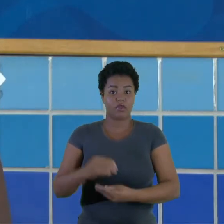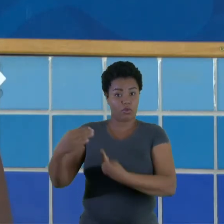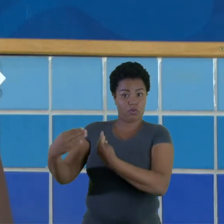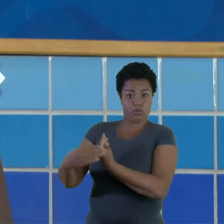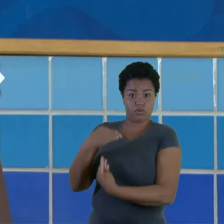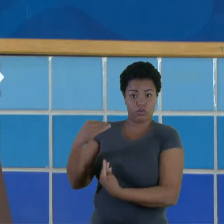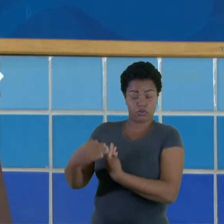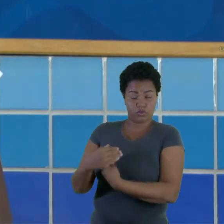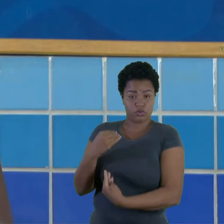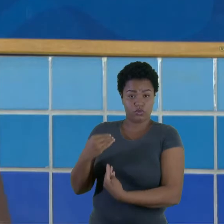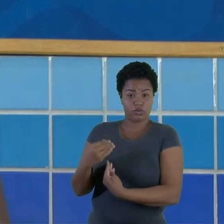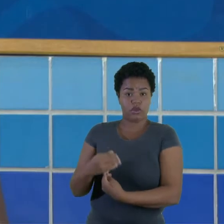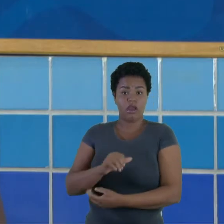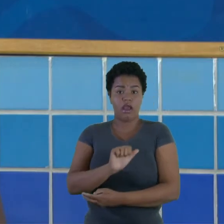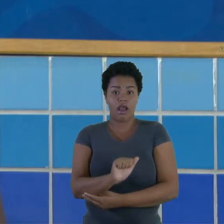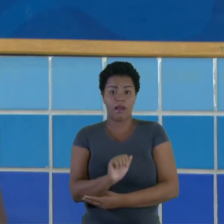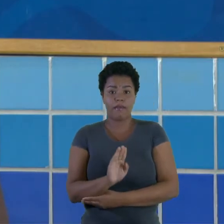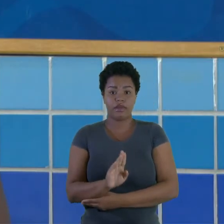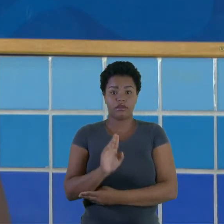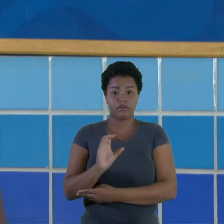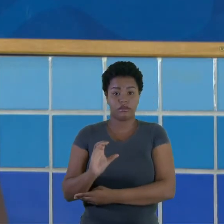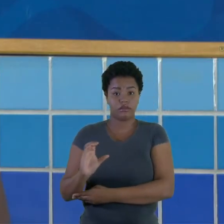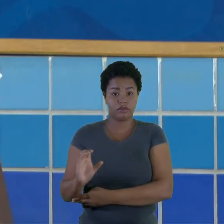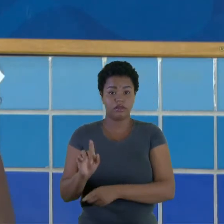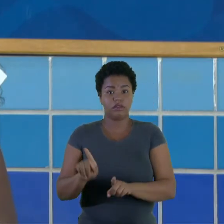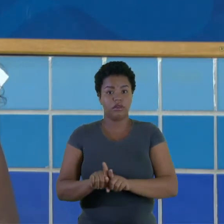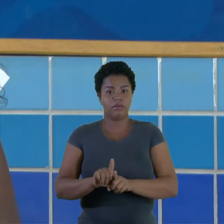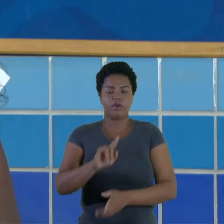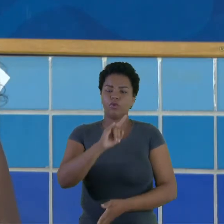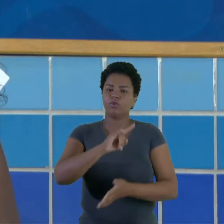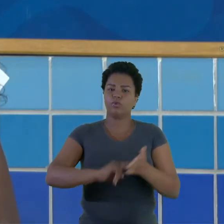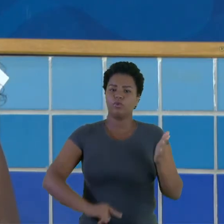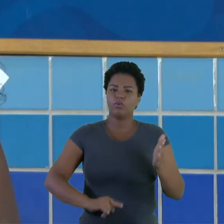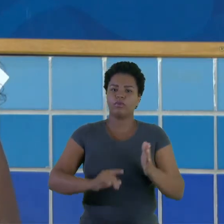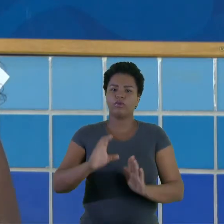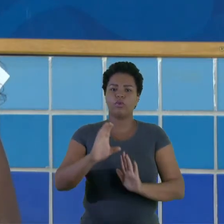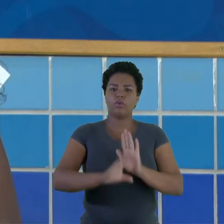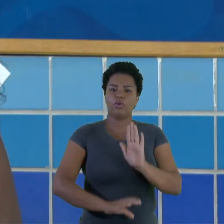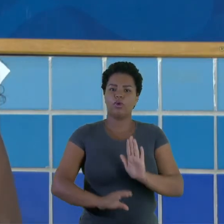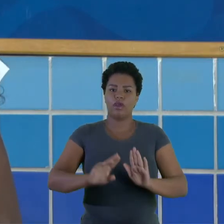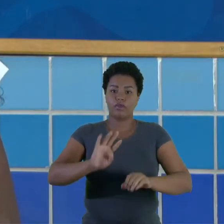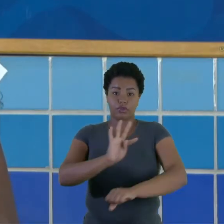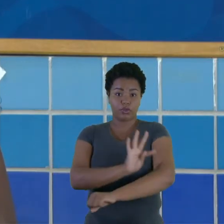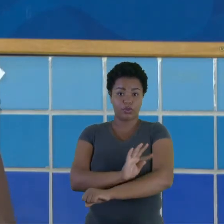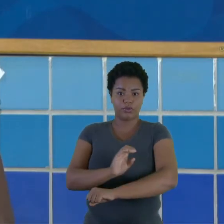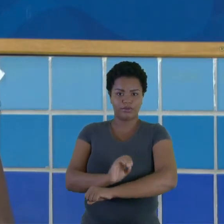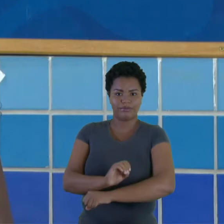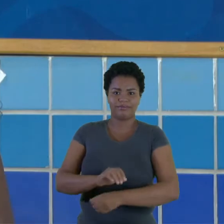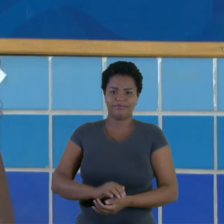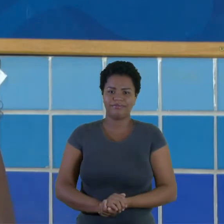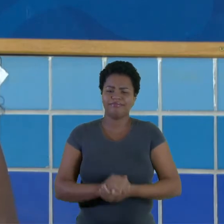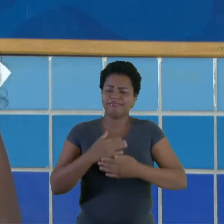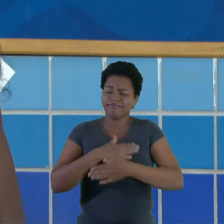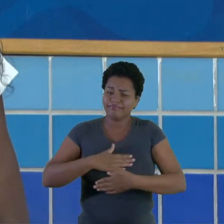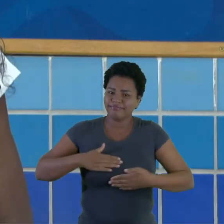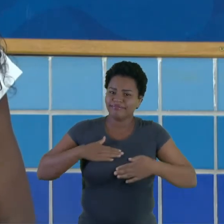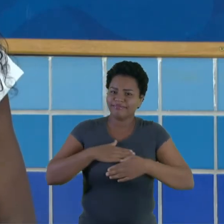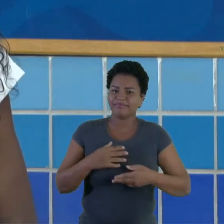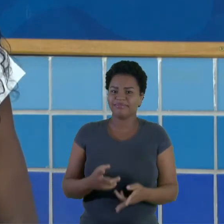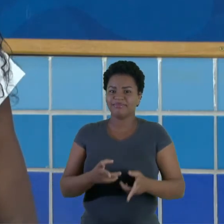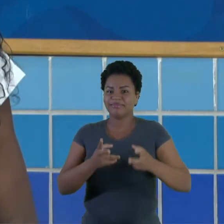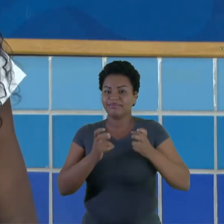a bncc e o documento curricular do Tocantins e é muito gratificante